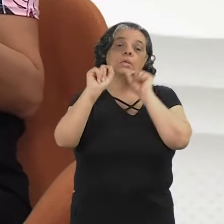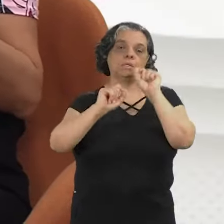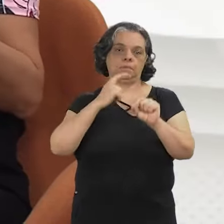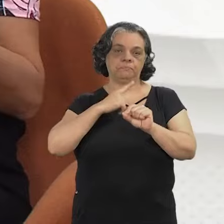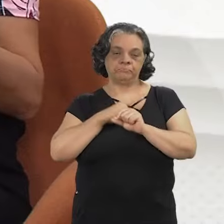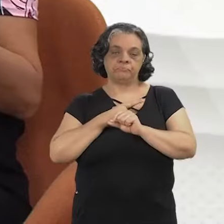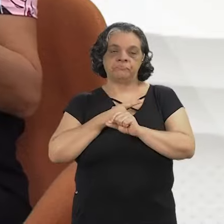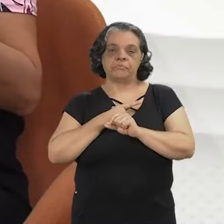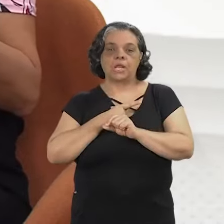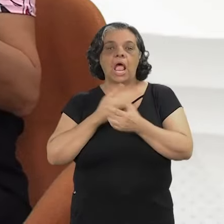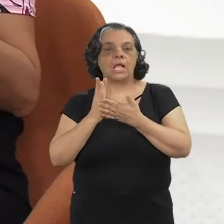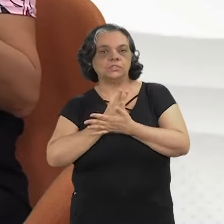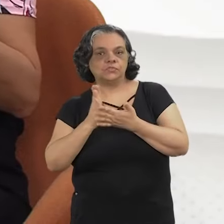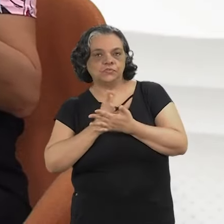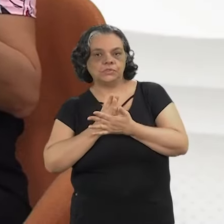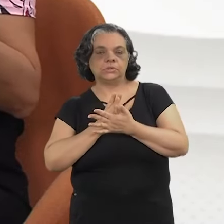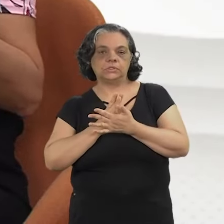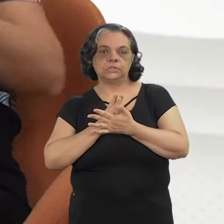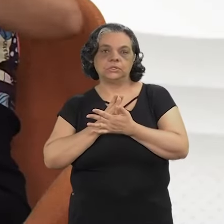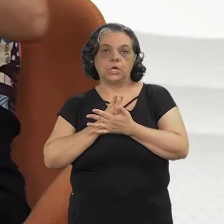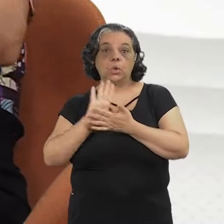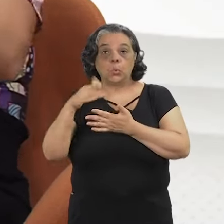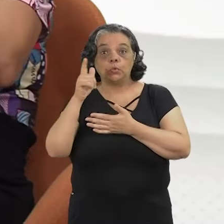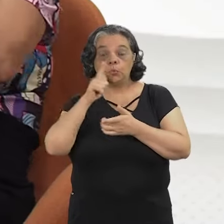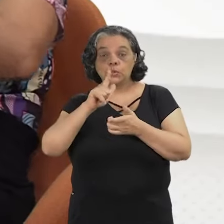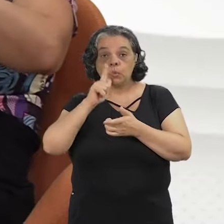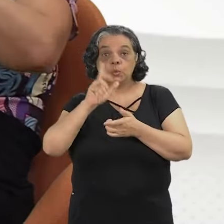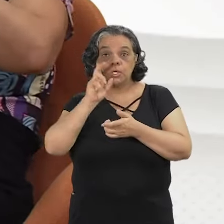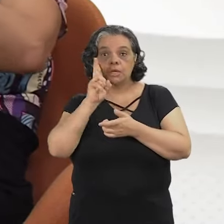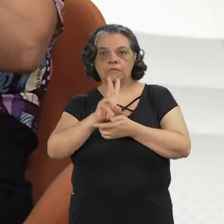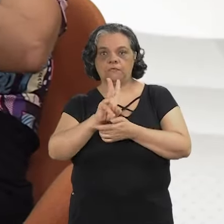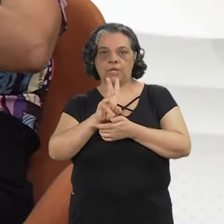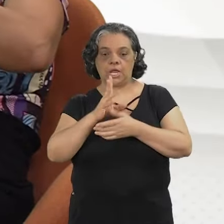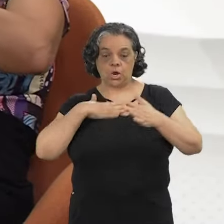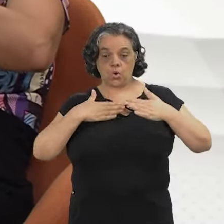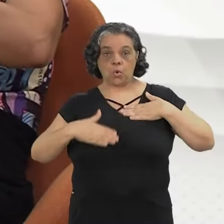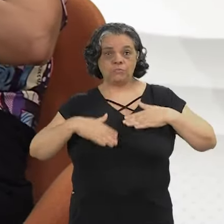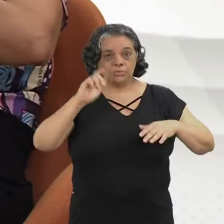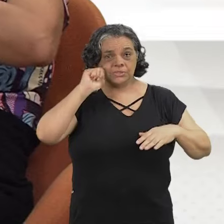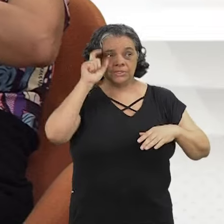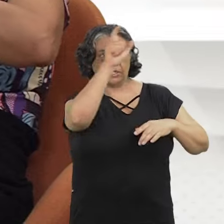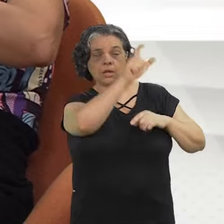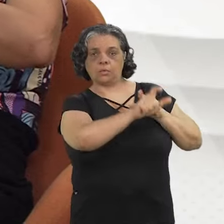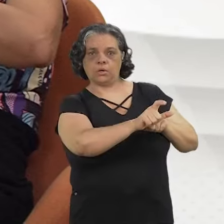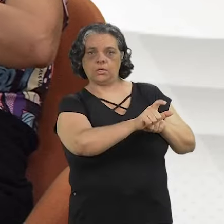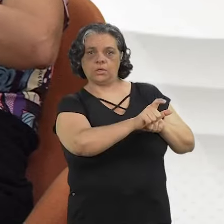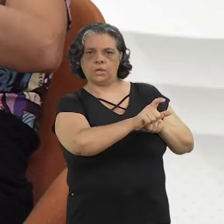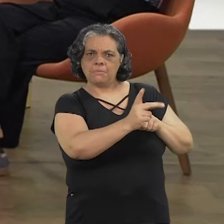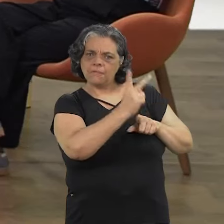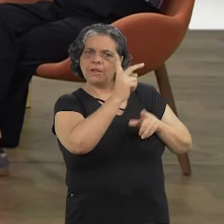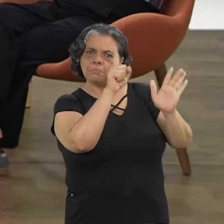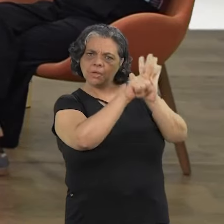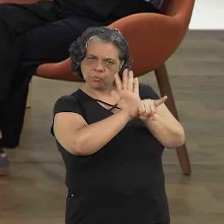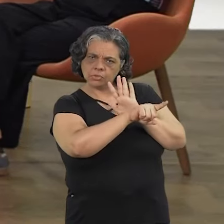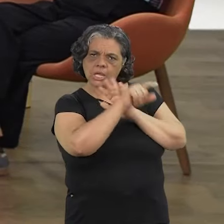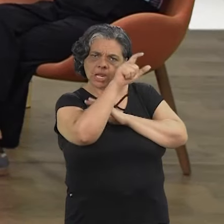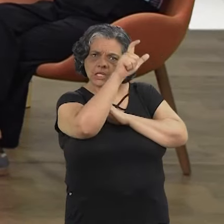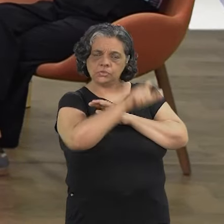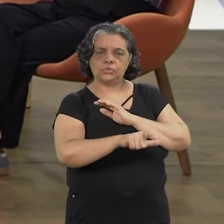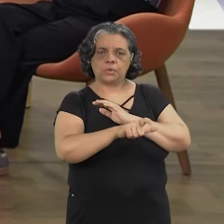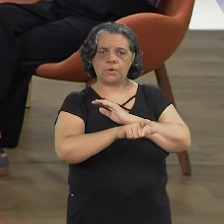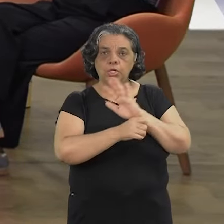vezes eh não quando você consegue ver que há corpos negros mas vale também perguntar se eles estão